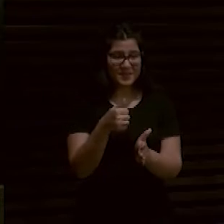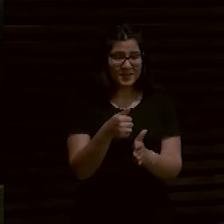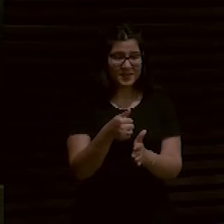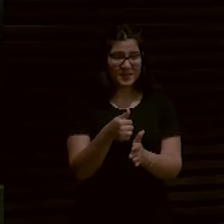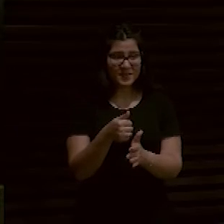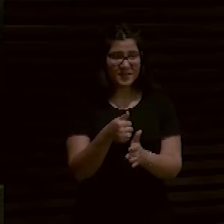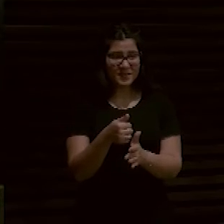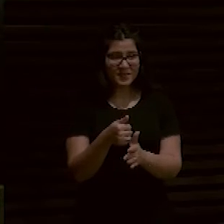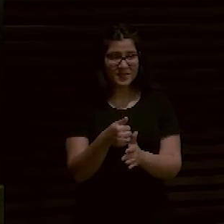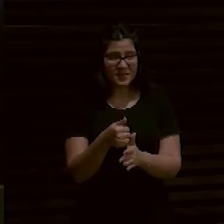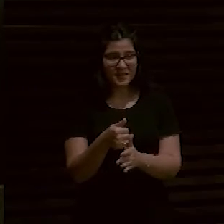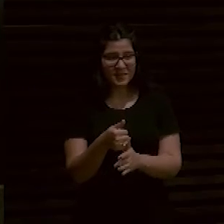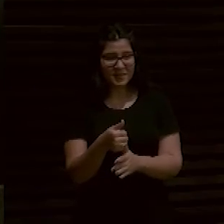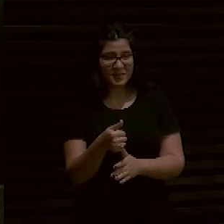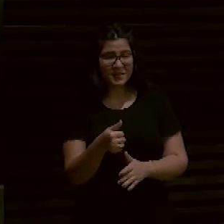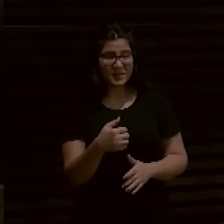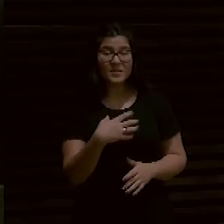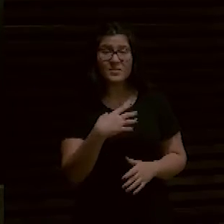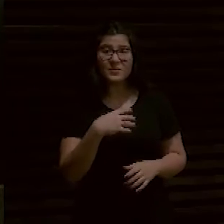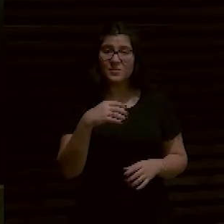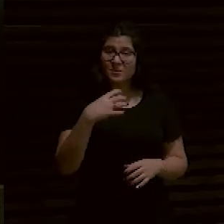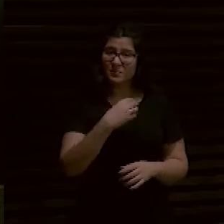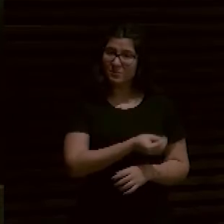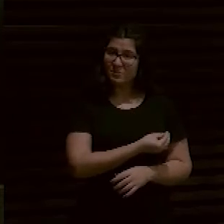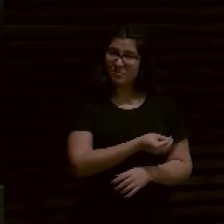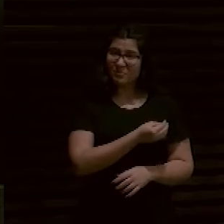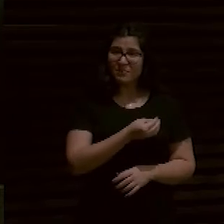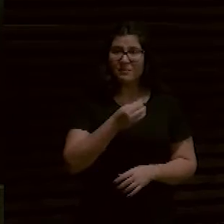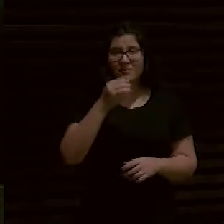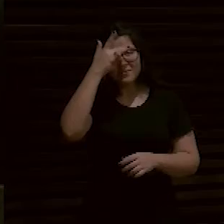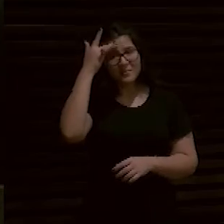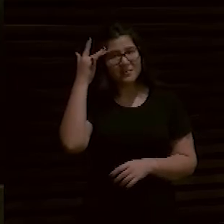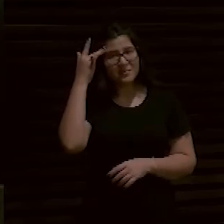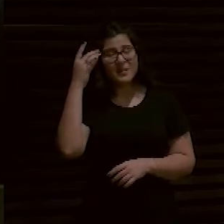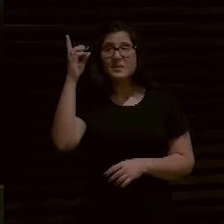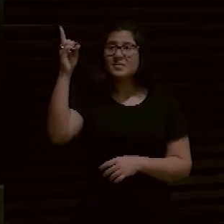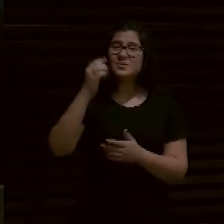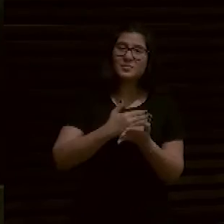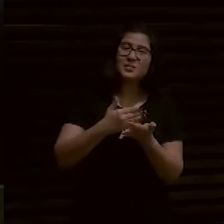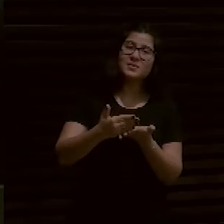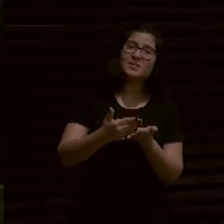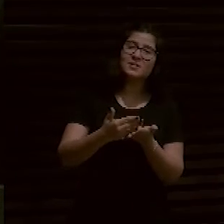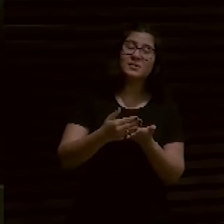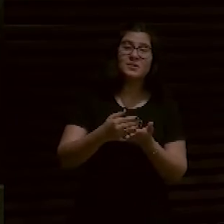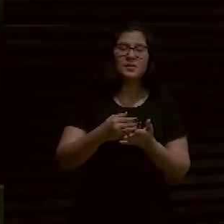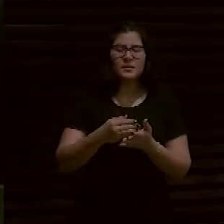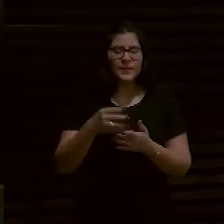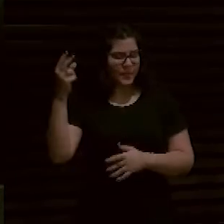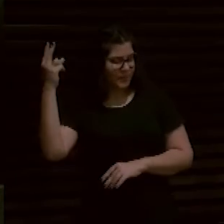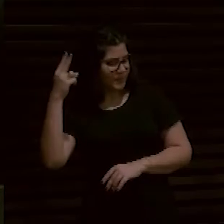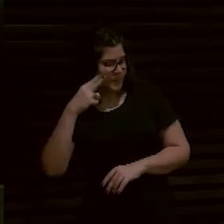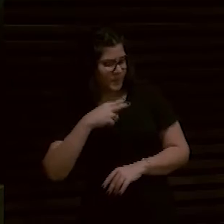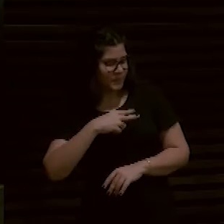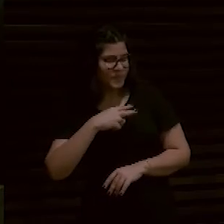o prognóstico do homem. Deus começa lá, assim diz o Senhor, faz um prognóstico, faz um raio-x do